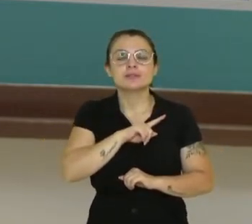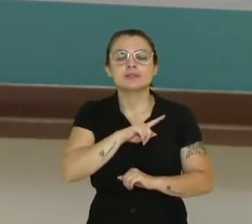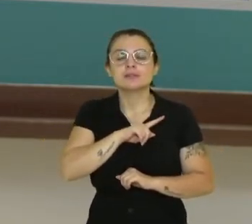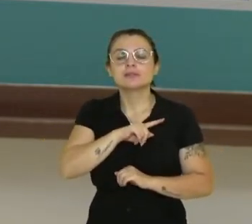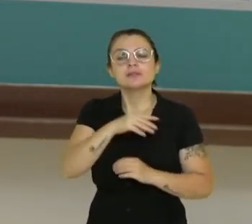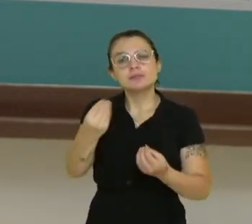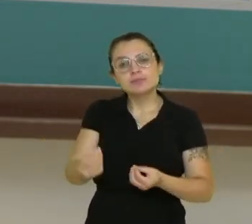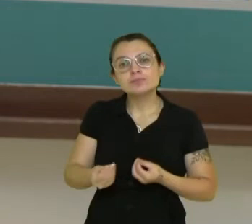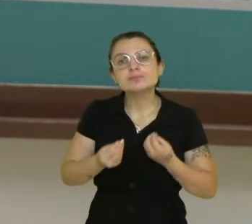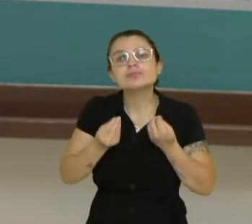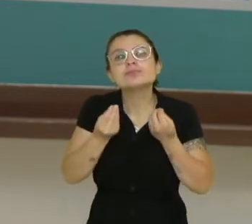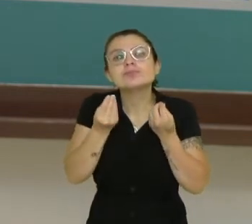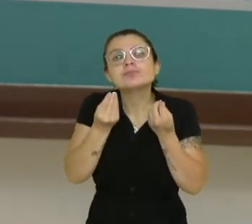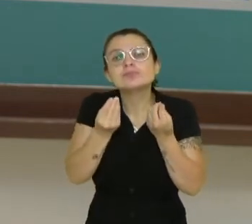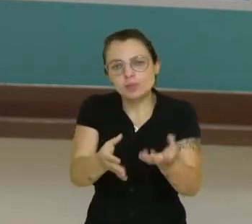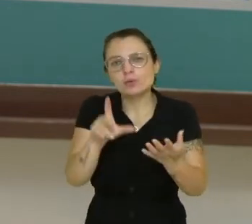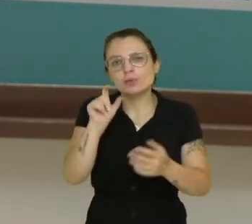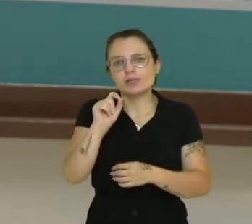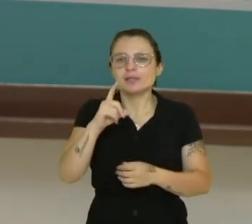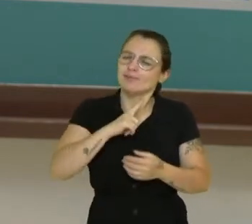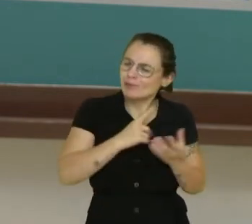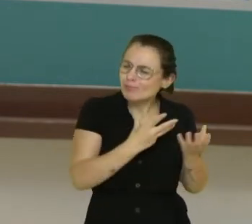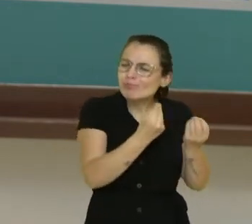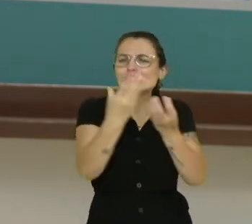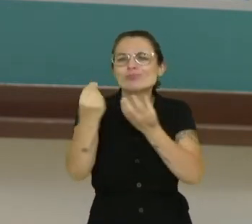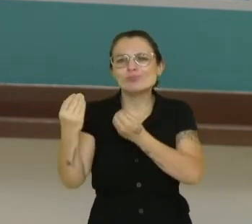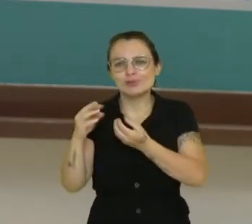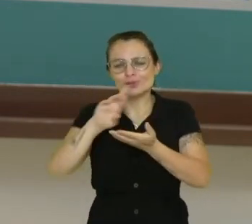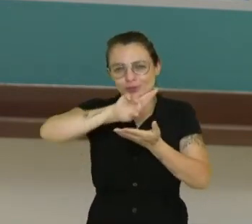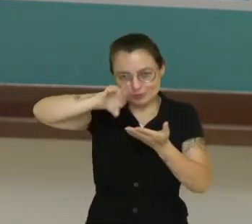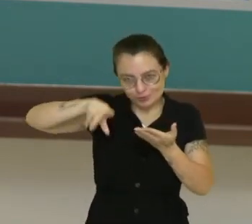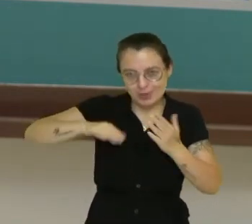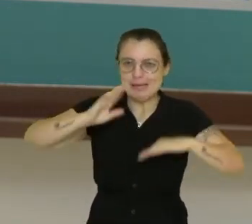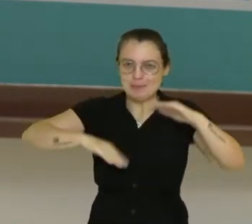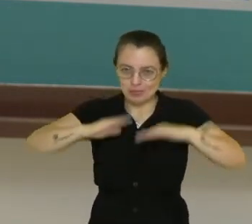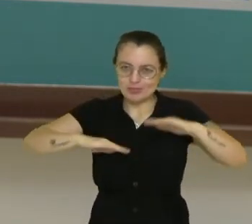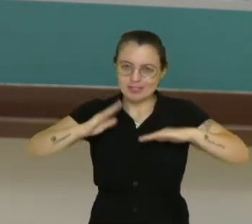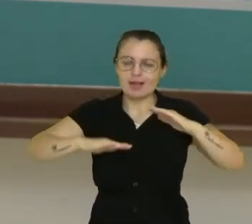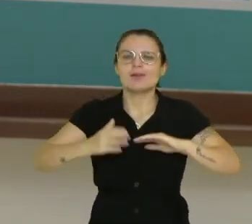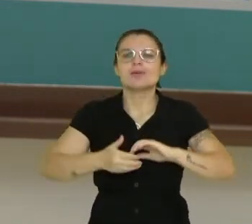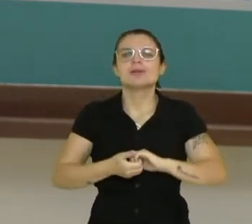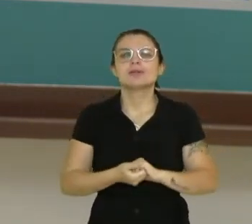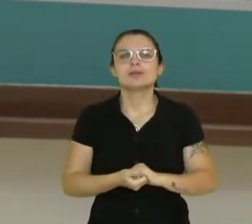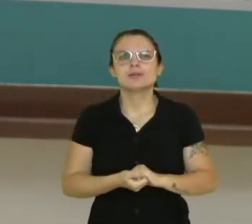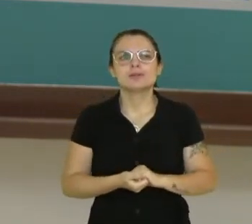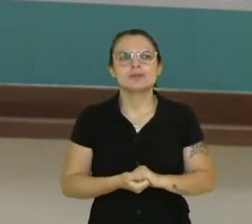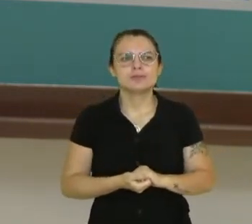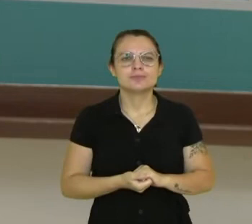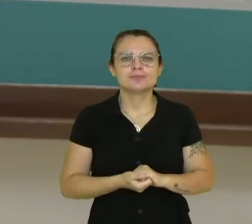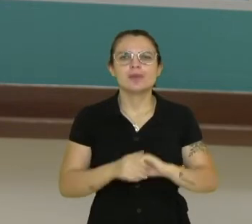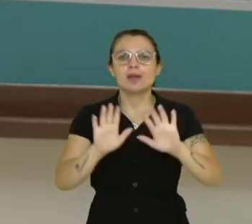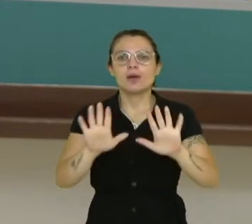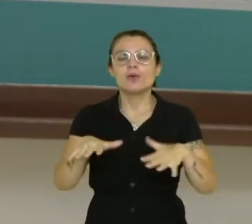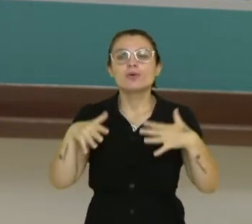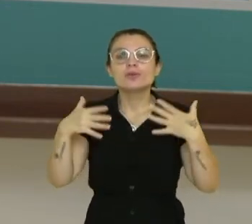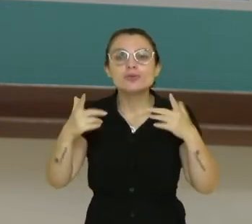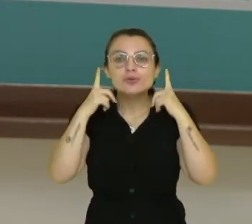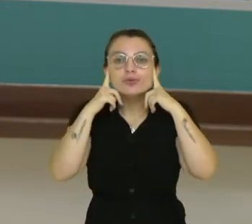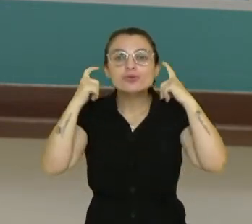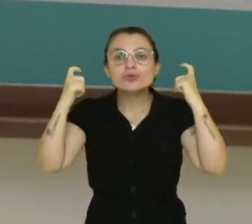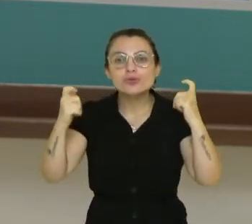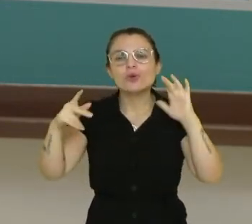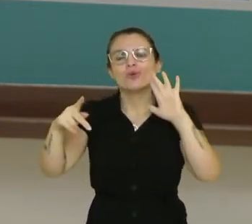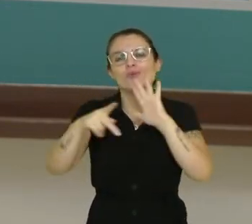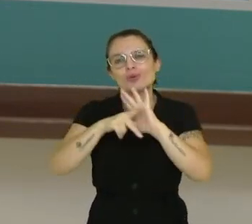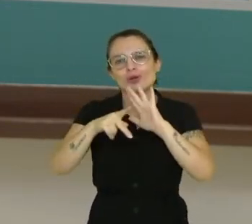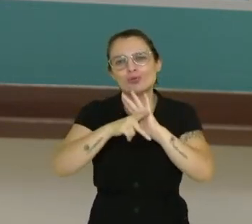de instrumento, existem vários tipos de instrumento de percussão em que o som é gerado a